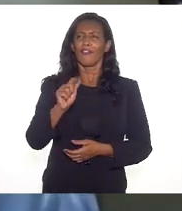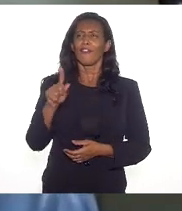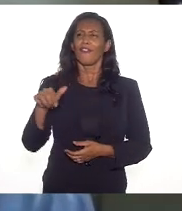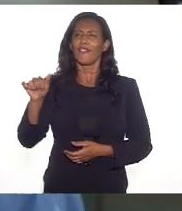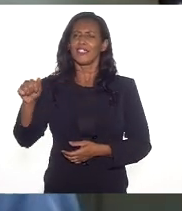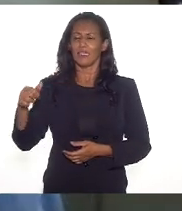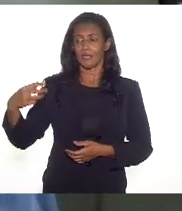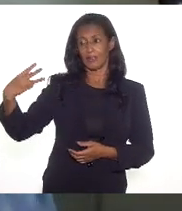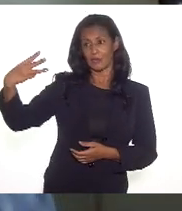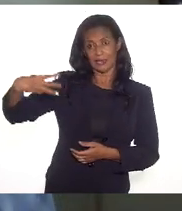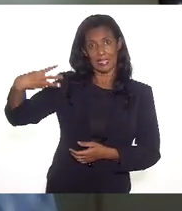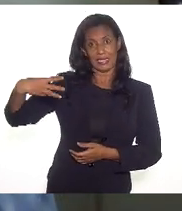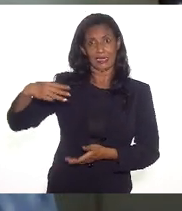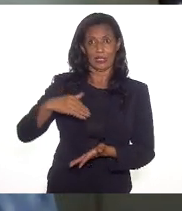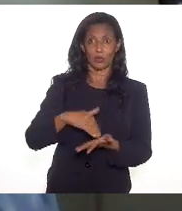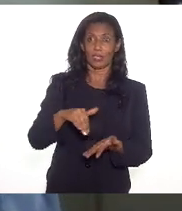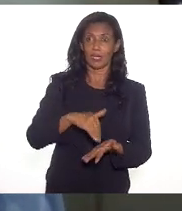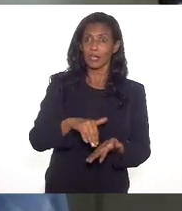terceiro secretário.